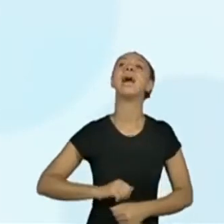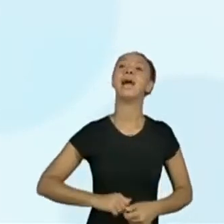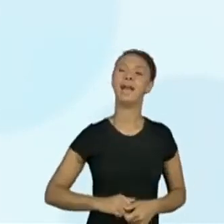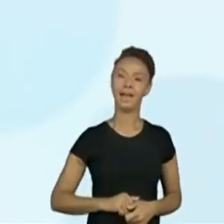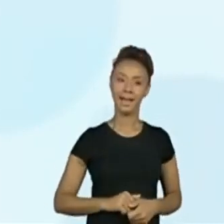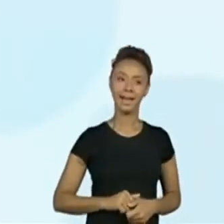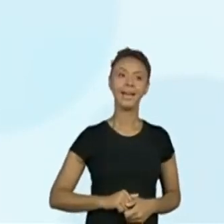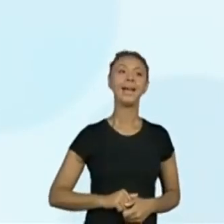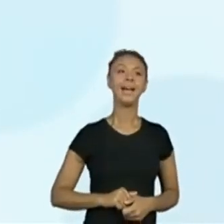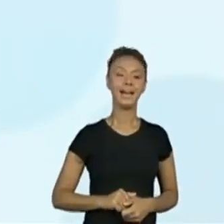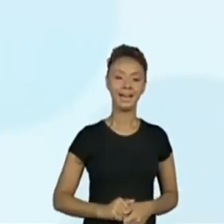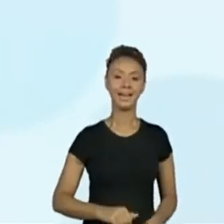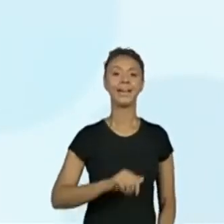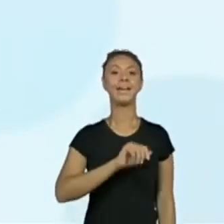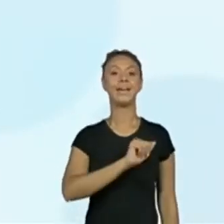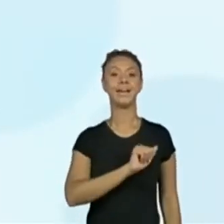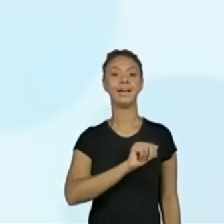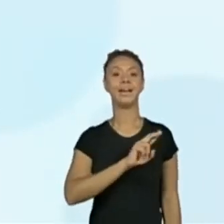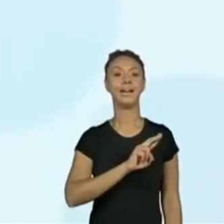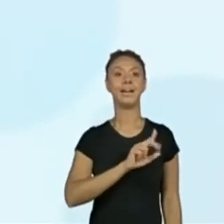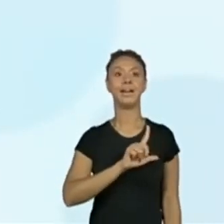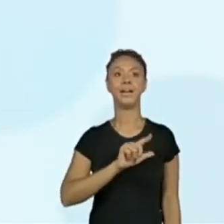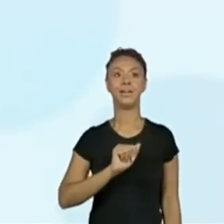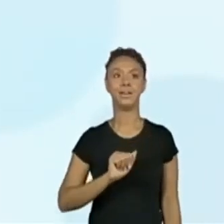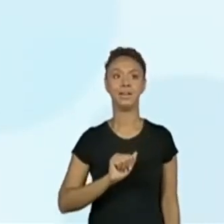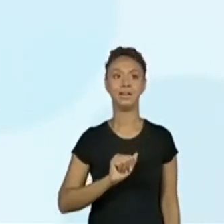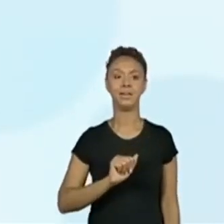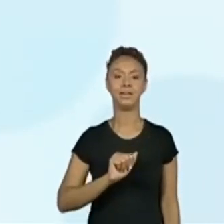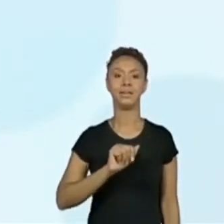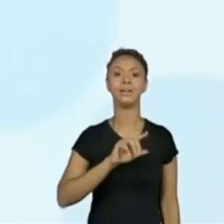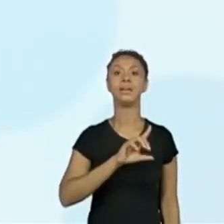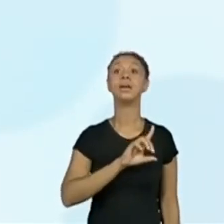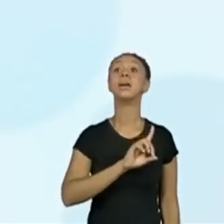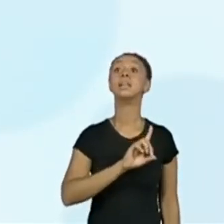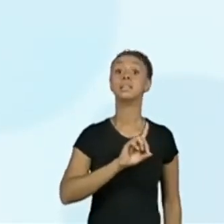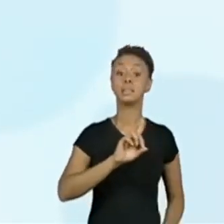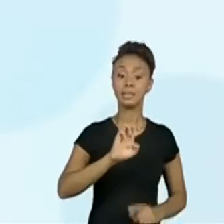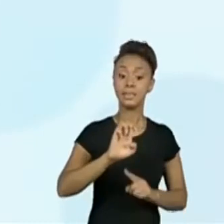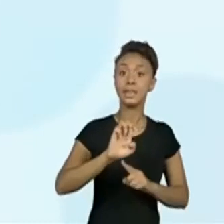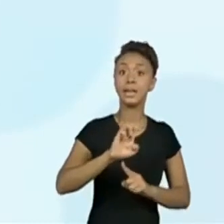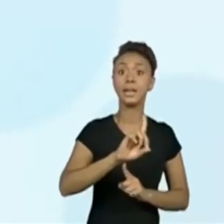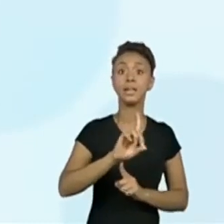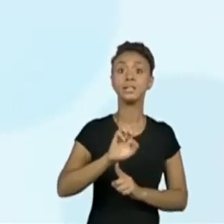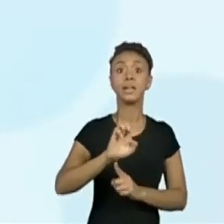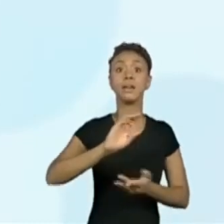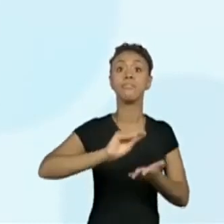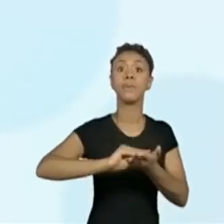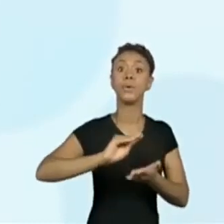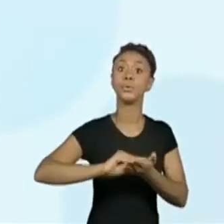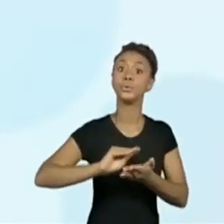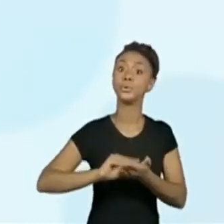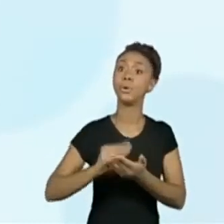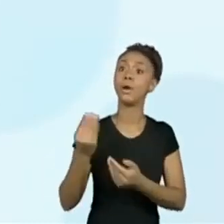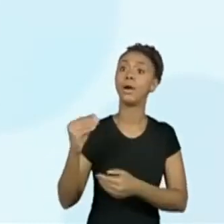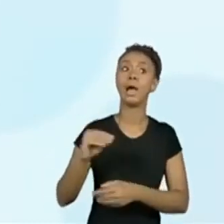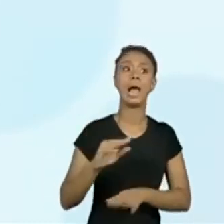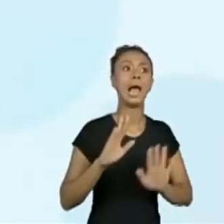física. Isso. Para acrescentar o D. Ai, desculpa. Aula de educação